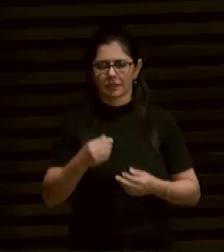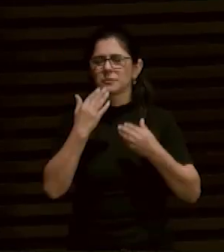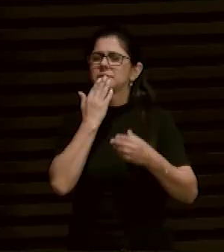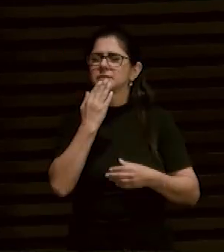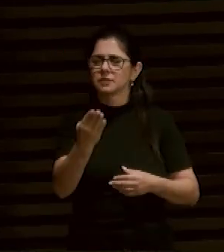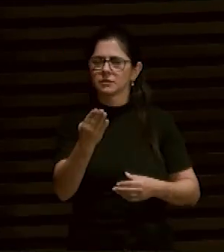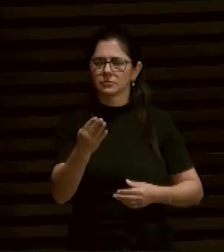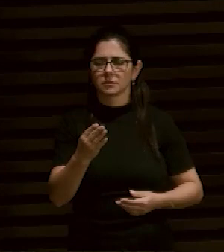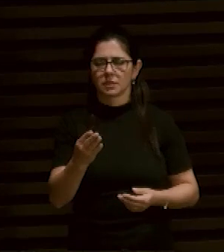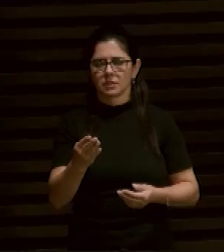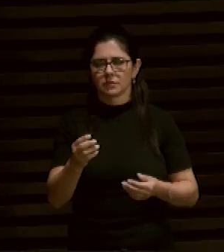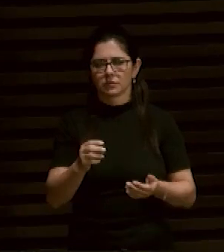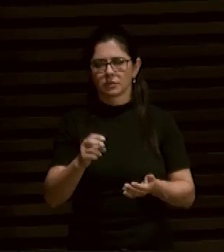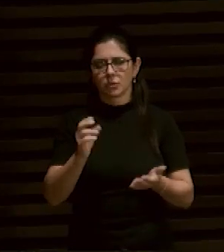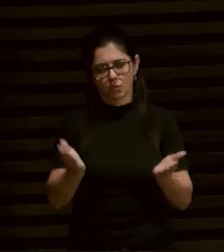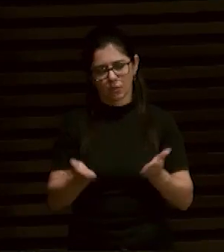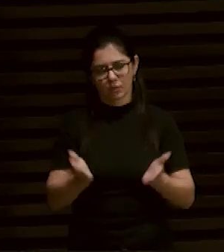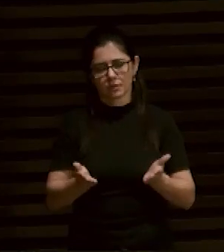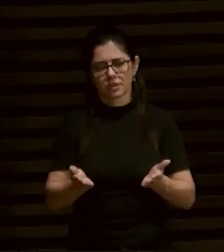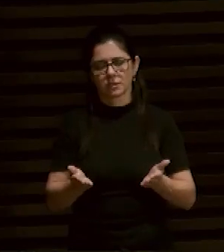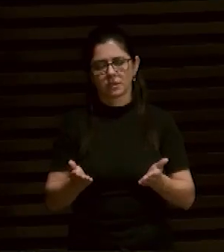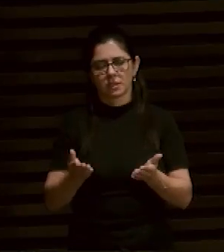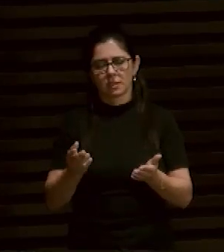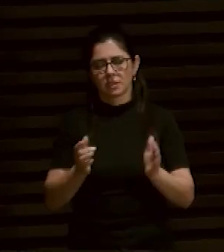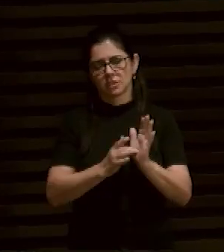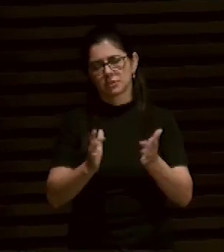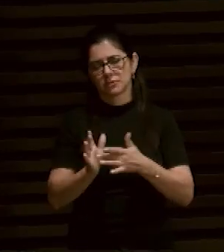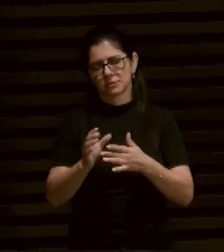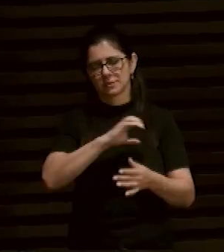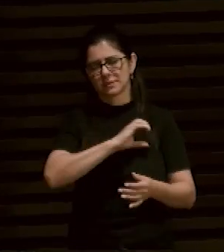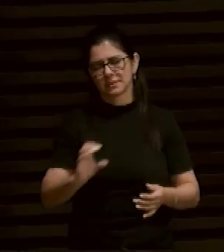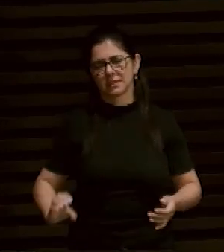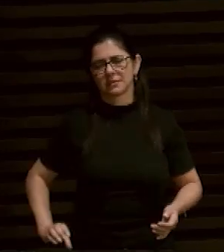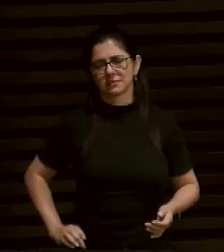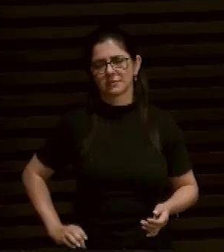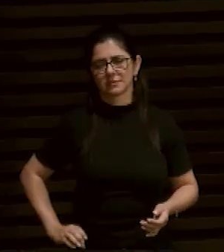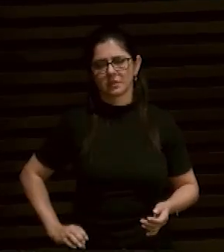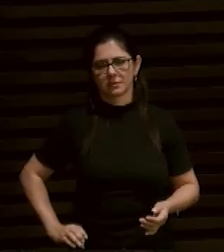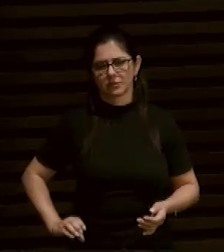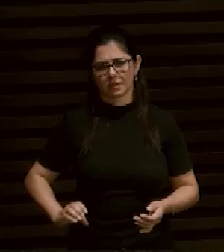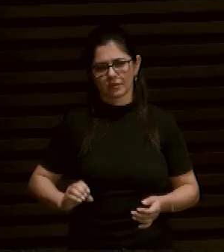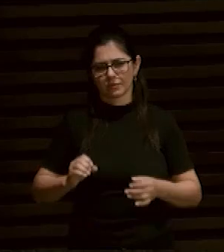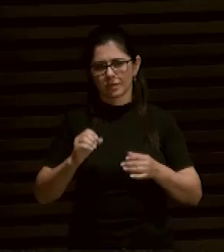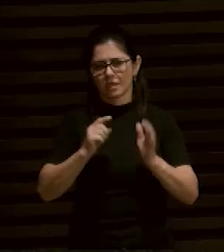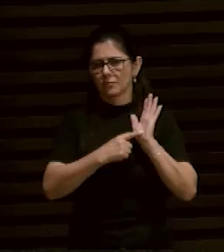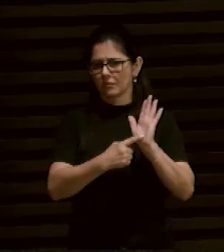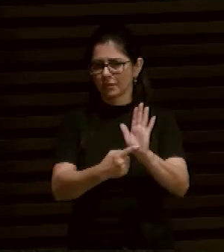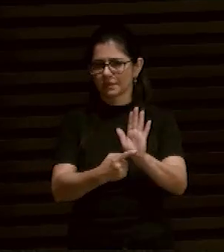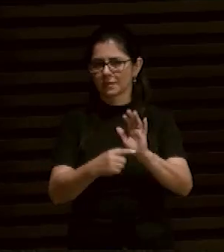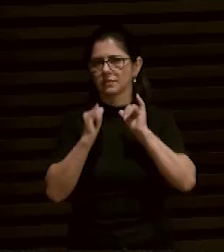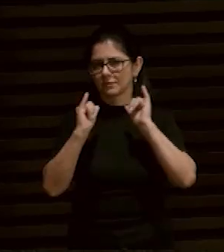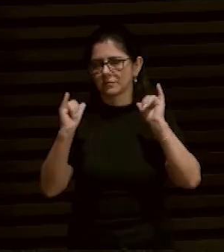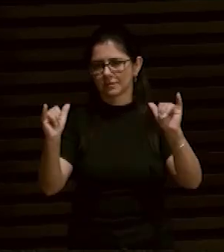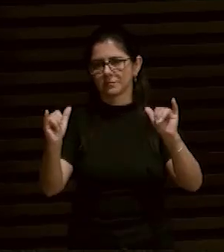nesta manhã, que o Seu Filho, Pai, Jesus Cristo, Ele esteja em total evidência para nós. Pedimos